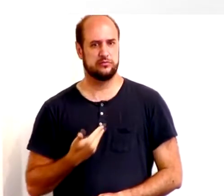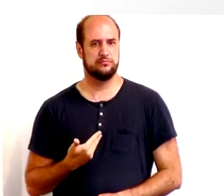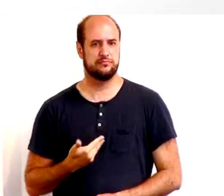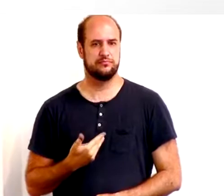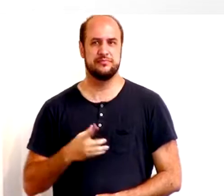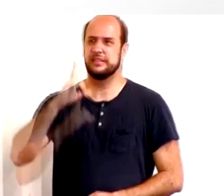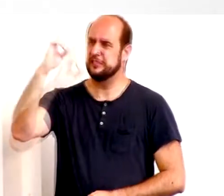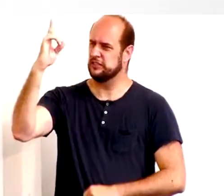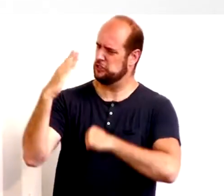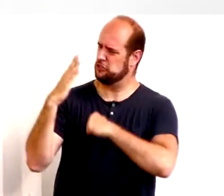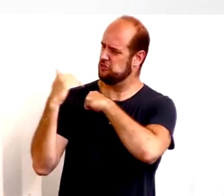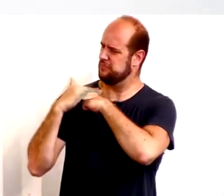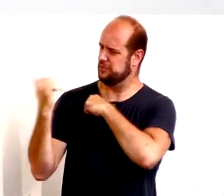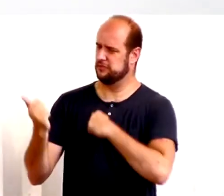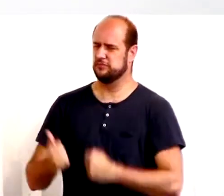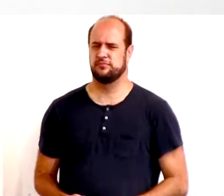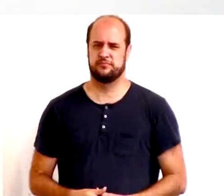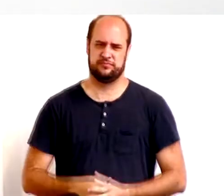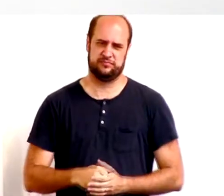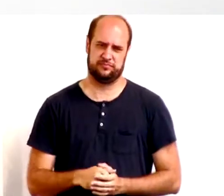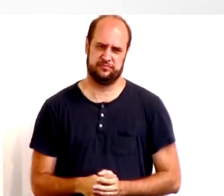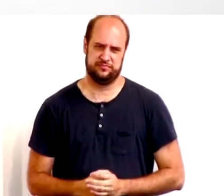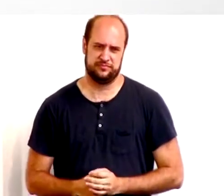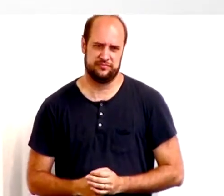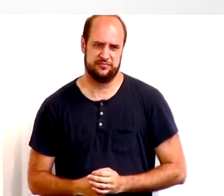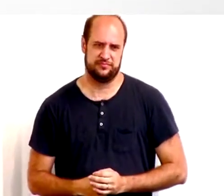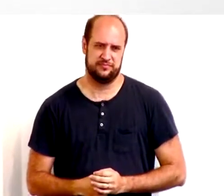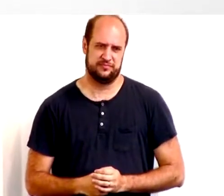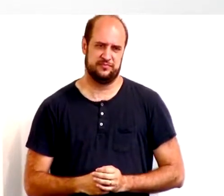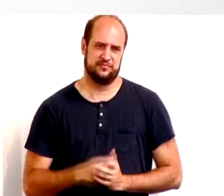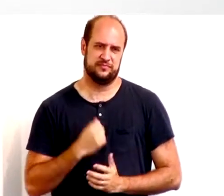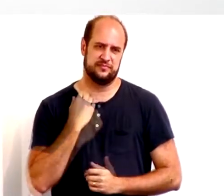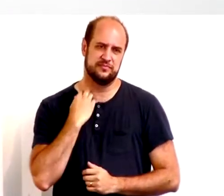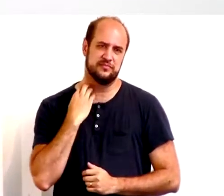Amigos das minhas plataformas, é isso que eu sou.